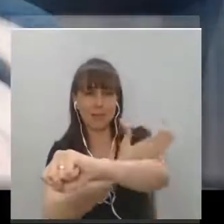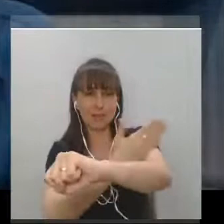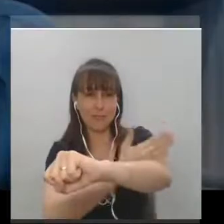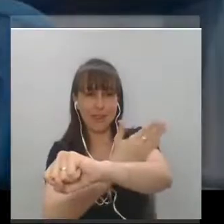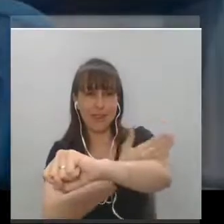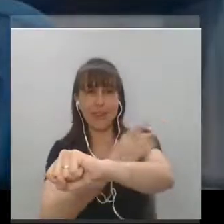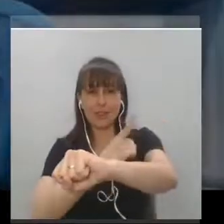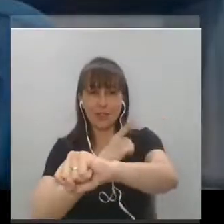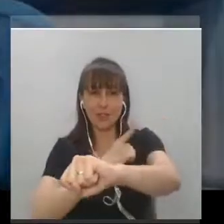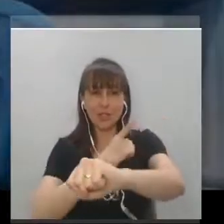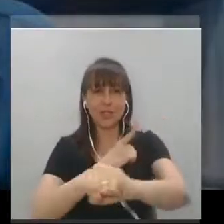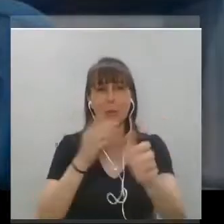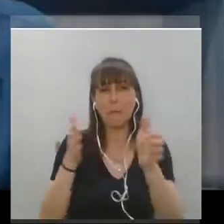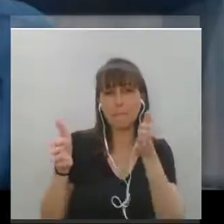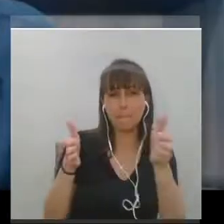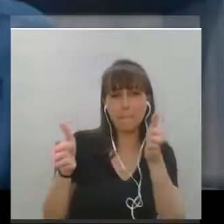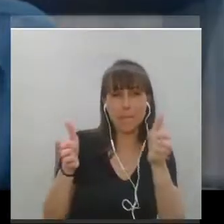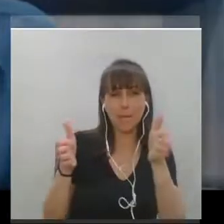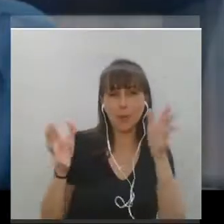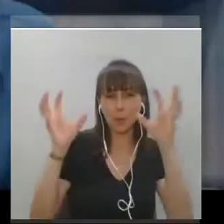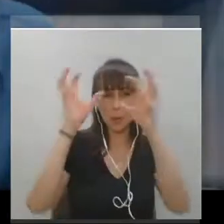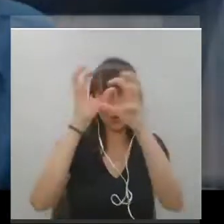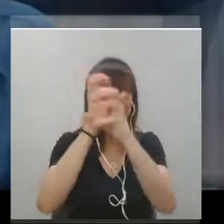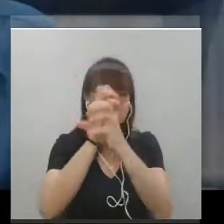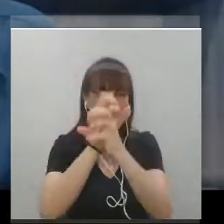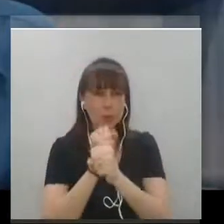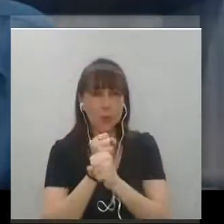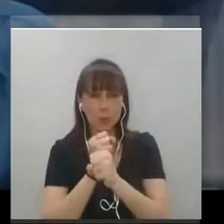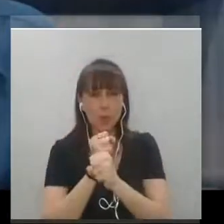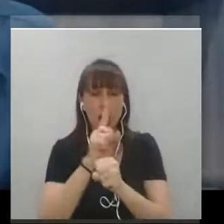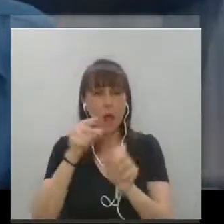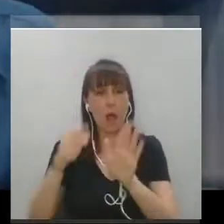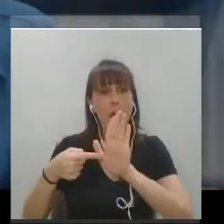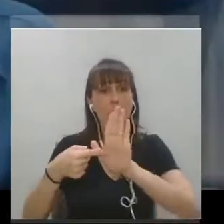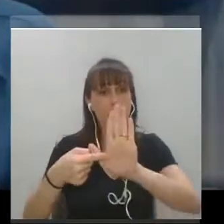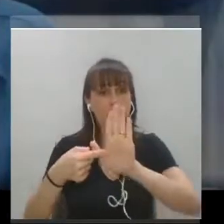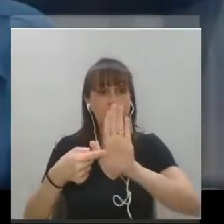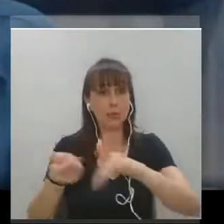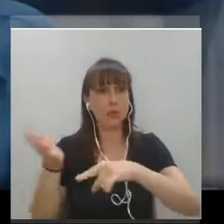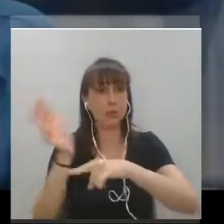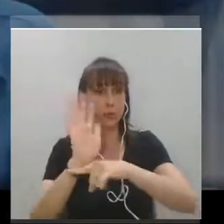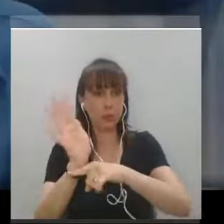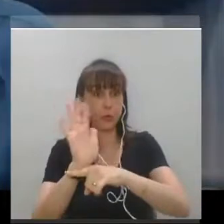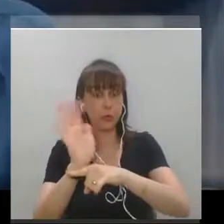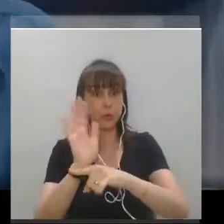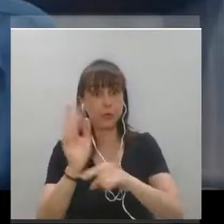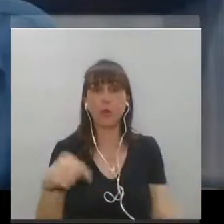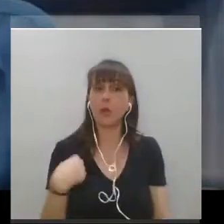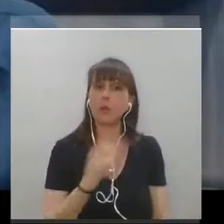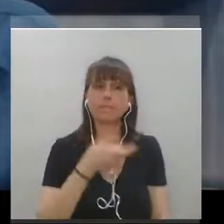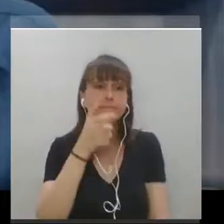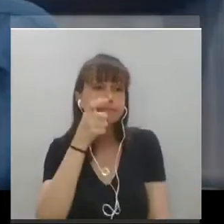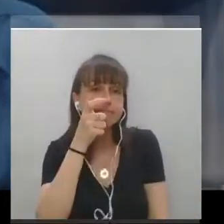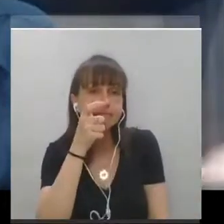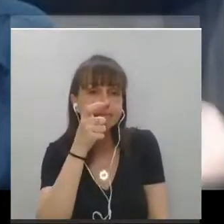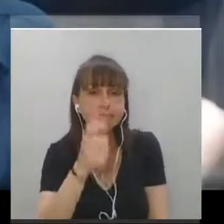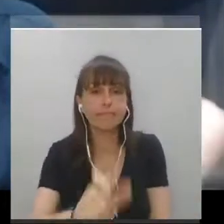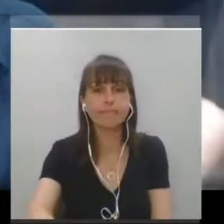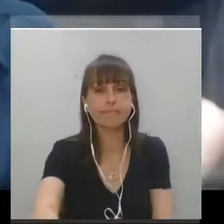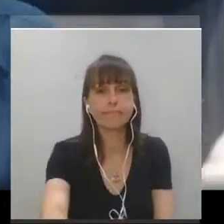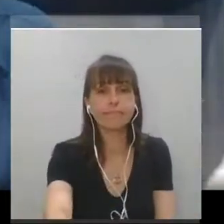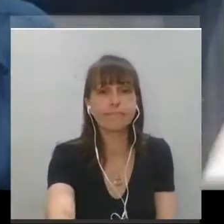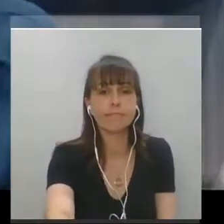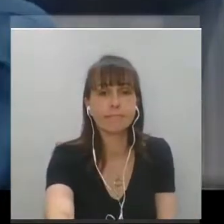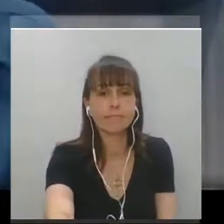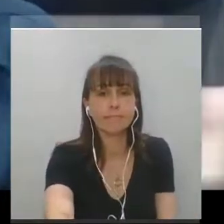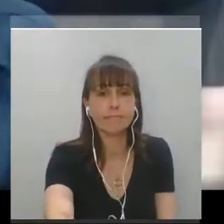nessa concepção iluminista que ele tinha. E ele apresentou esse filme, né, e eu assisti o filme, assim, um pouco espantado, né?